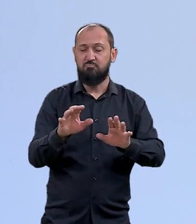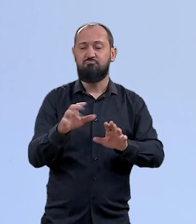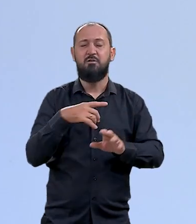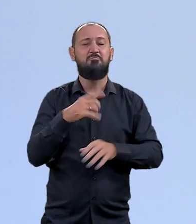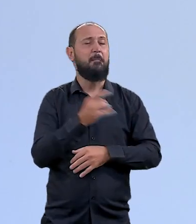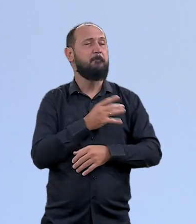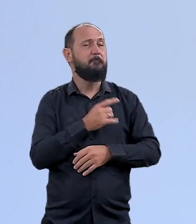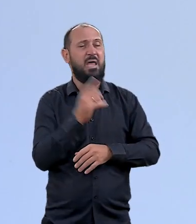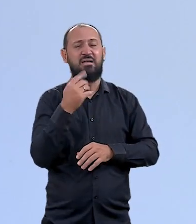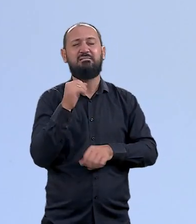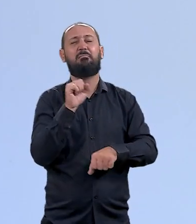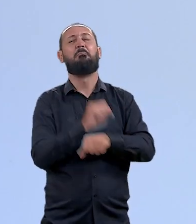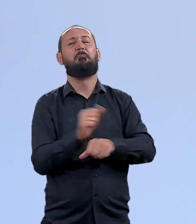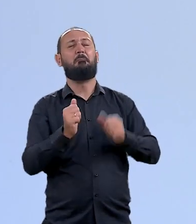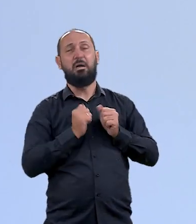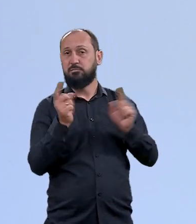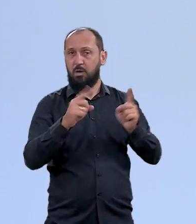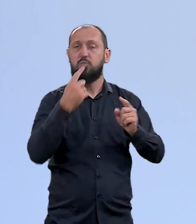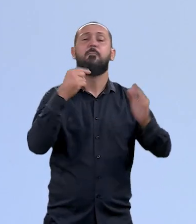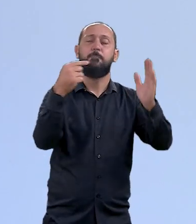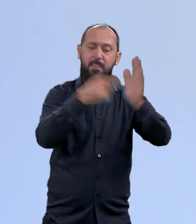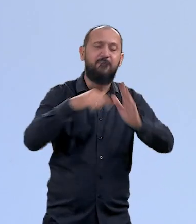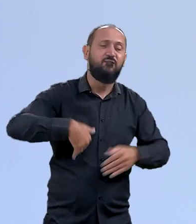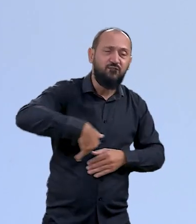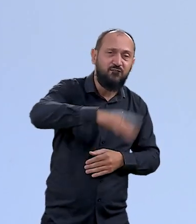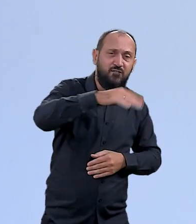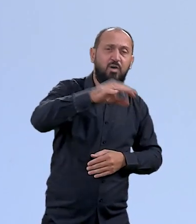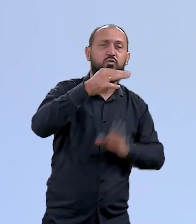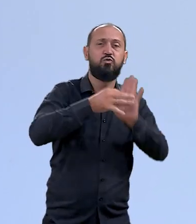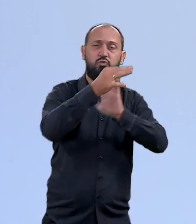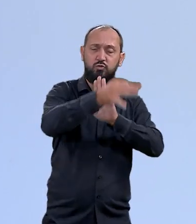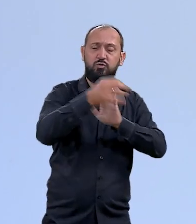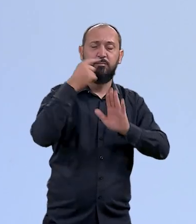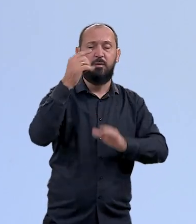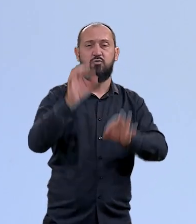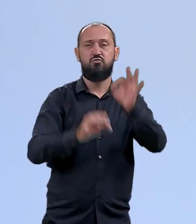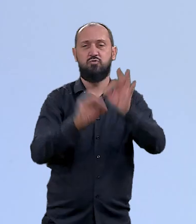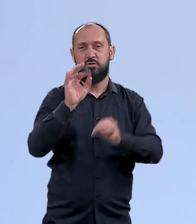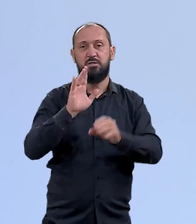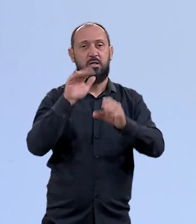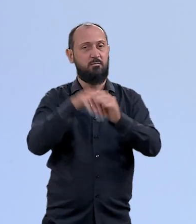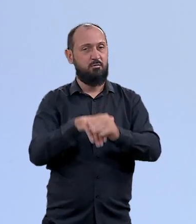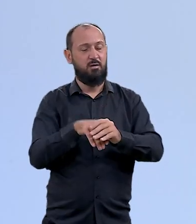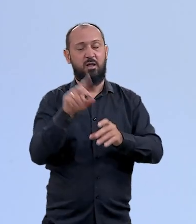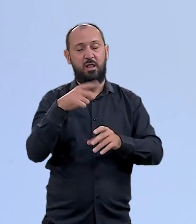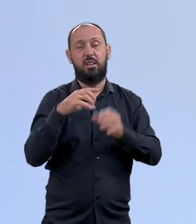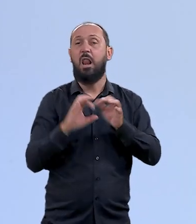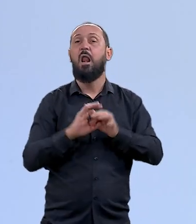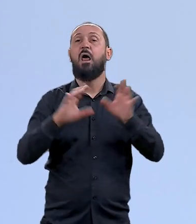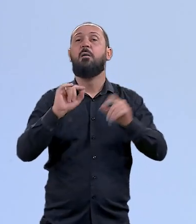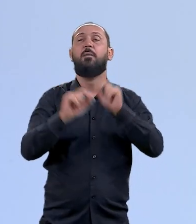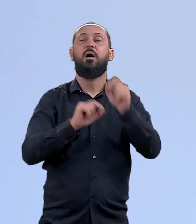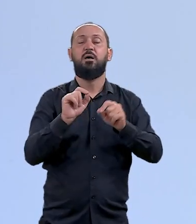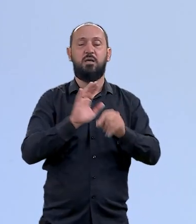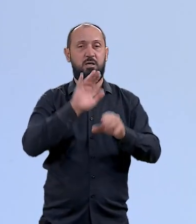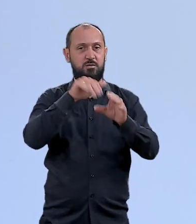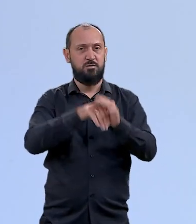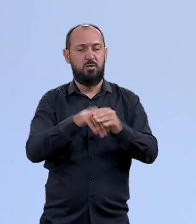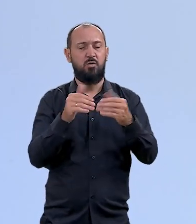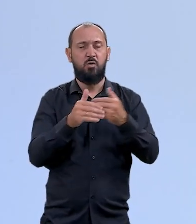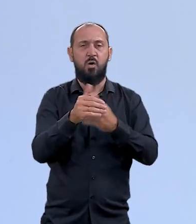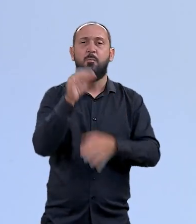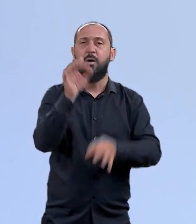Justiça Eleitoral. A Justiça Eleitoral está à disposição aí para que as eleições aconteçam de forma mais justa, equitativa e mais tranquilas.